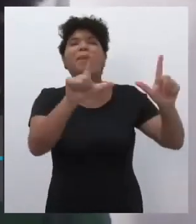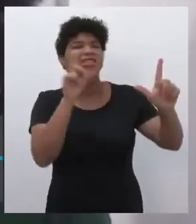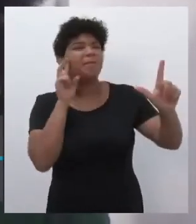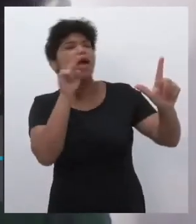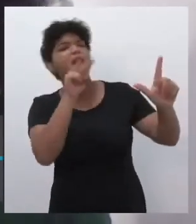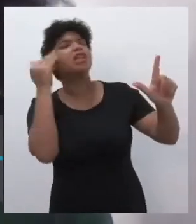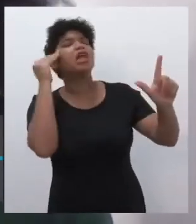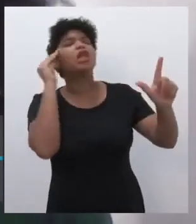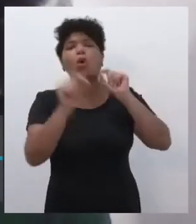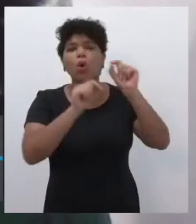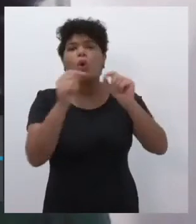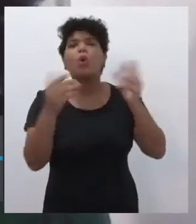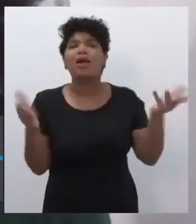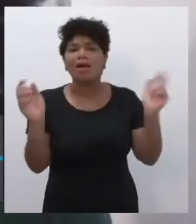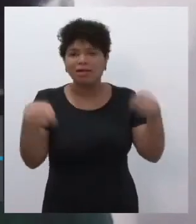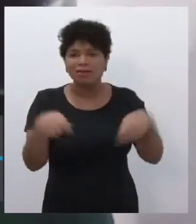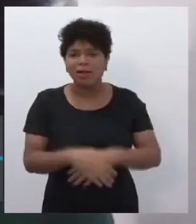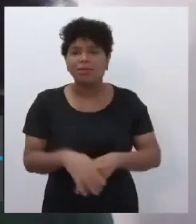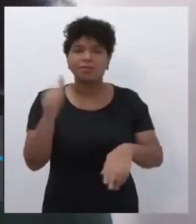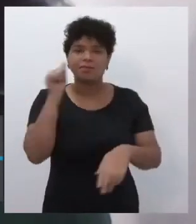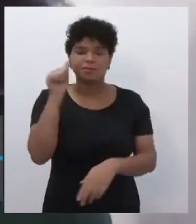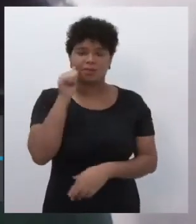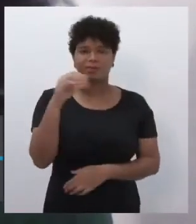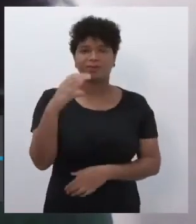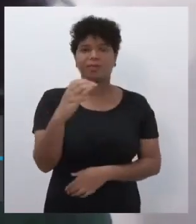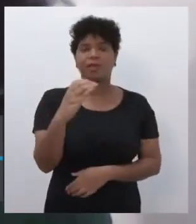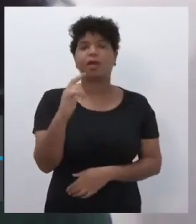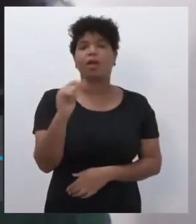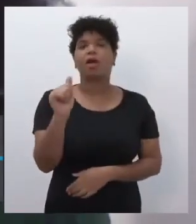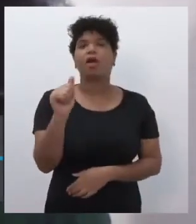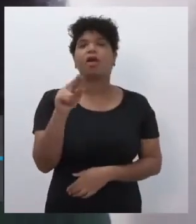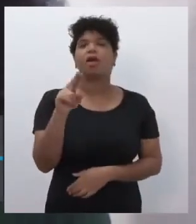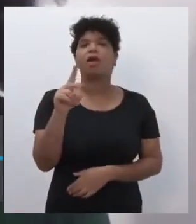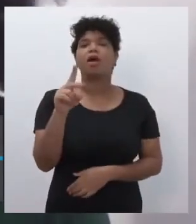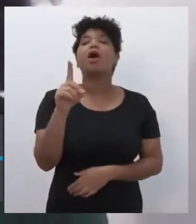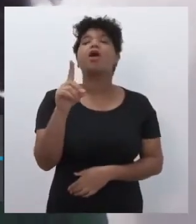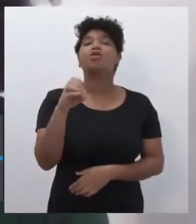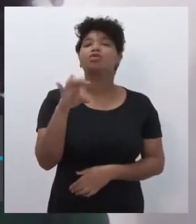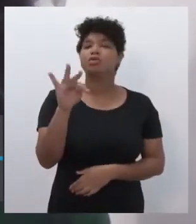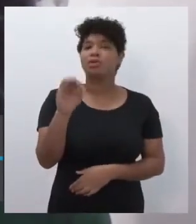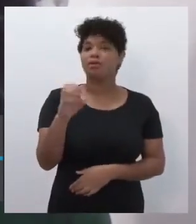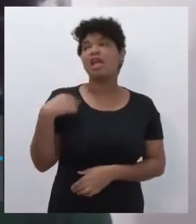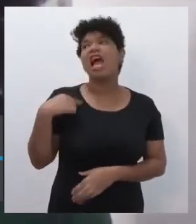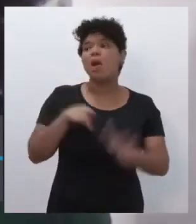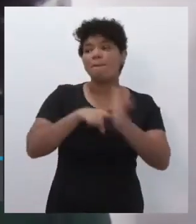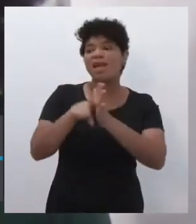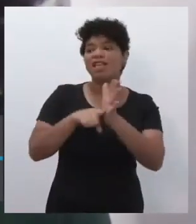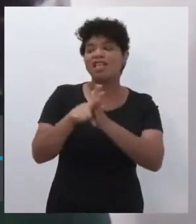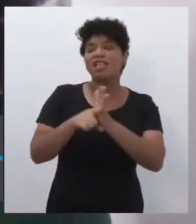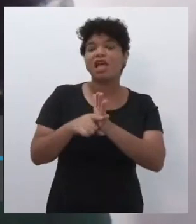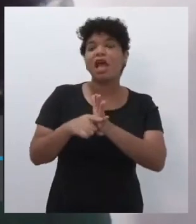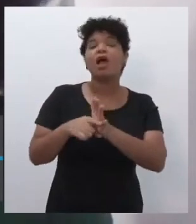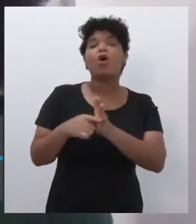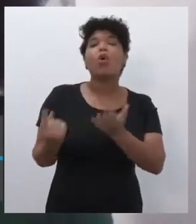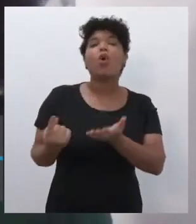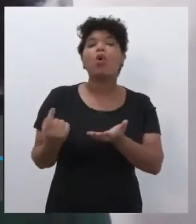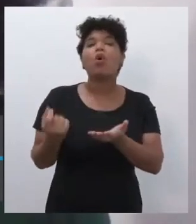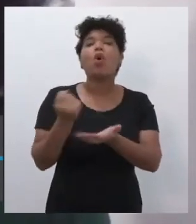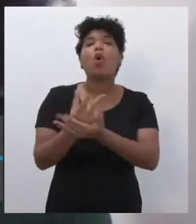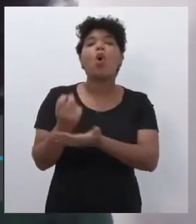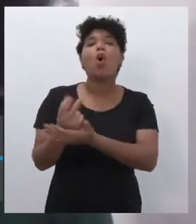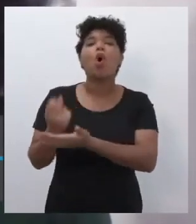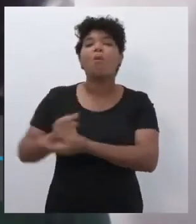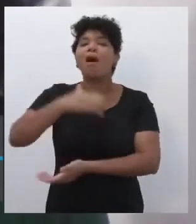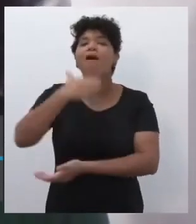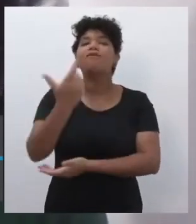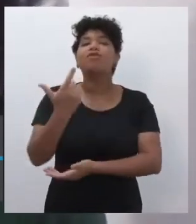A professora Claudete pesquisaria com eles o preço das frutas. A professora Ivaneide, com o uso de